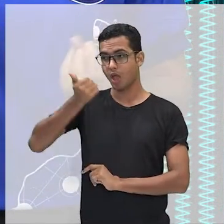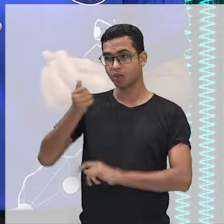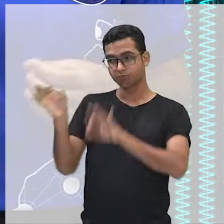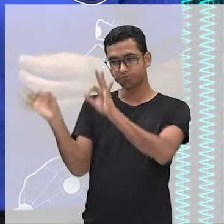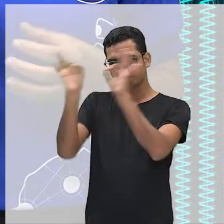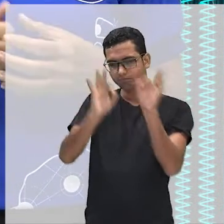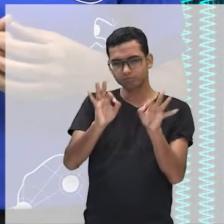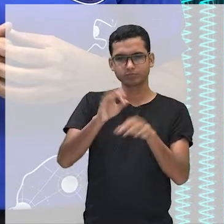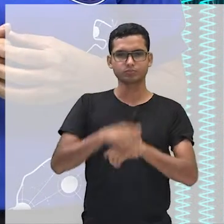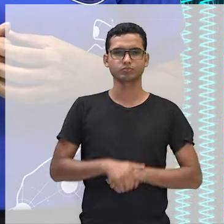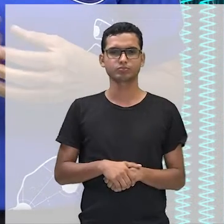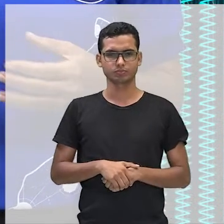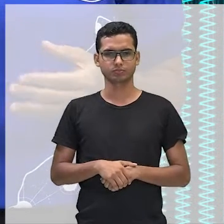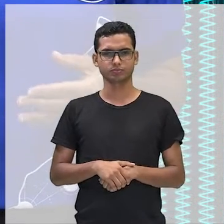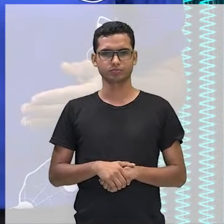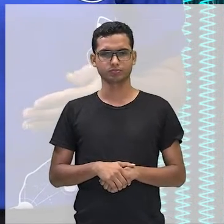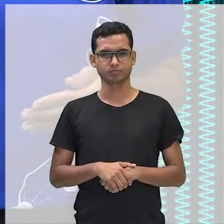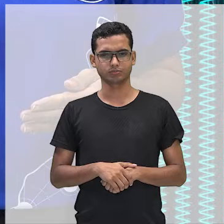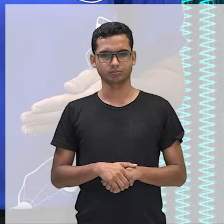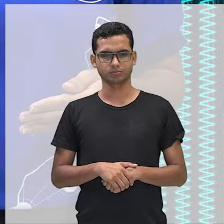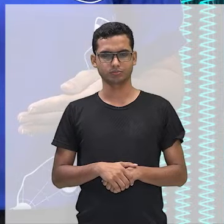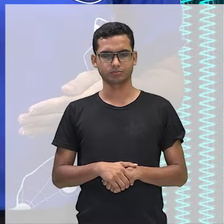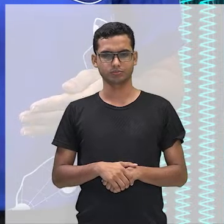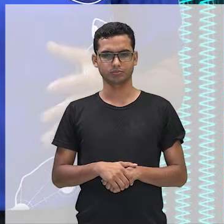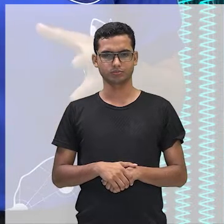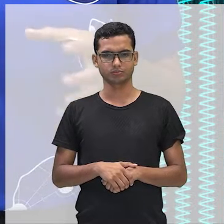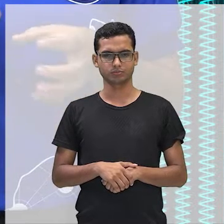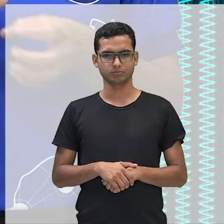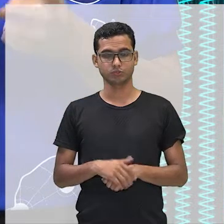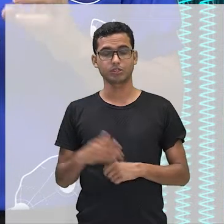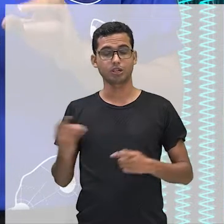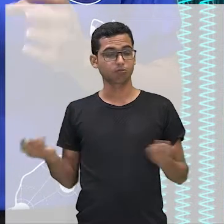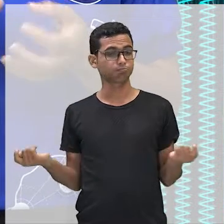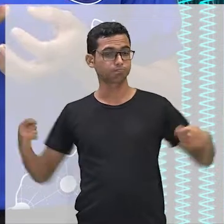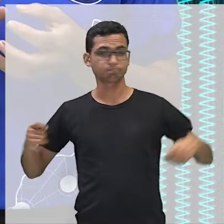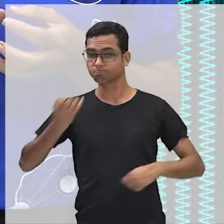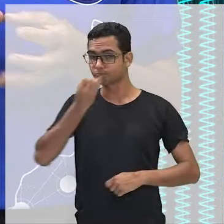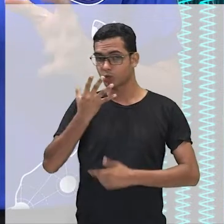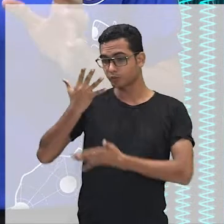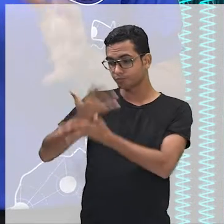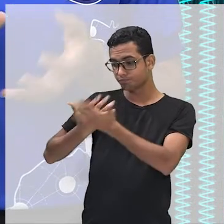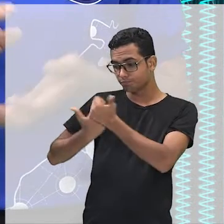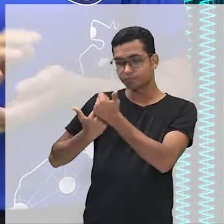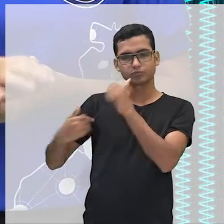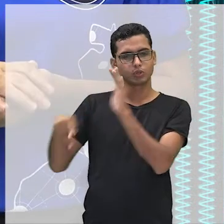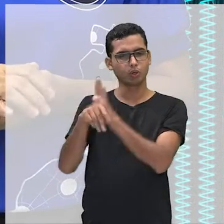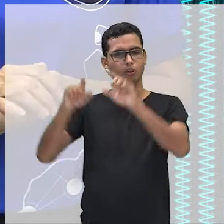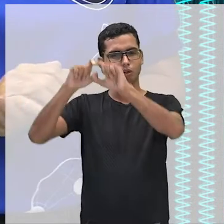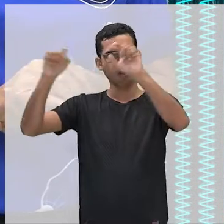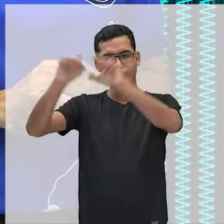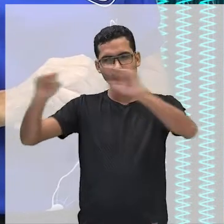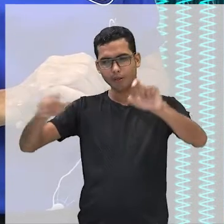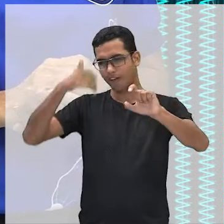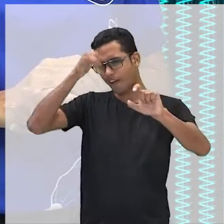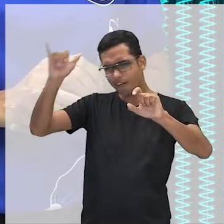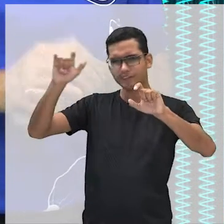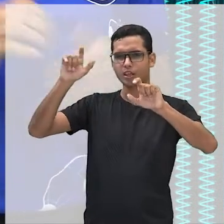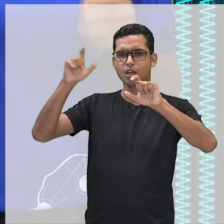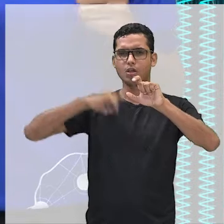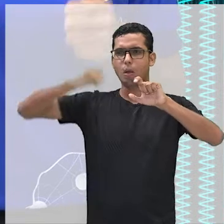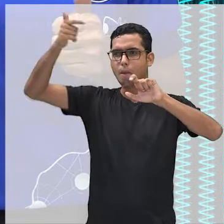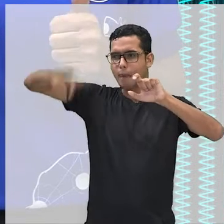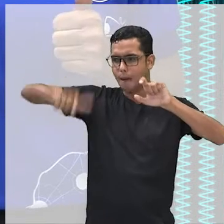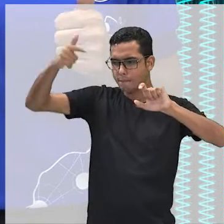falo com ela, ok? Então, é uma possibilidade de substituição para não ficar tão repetitivo também na